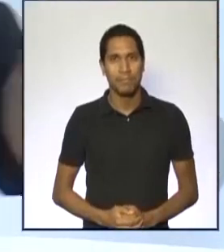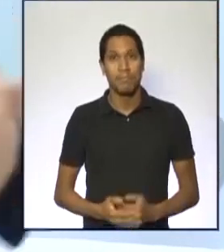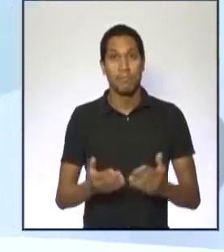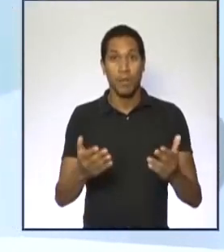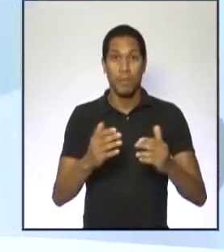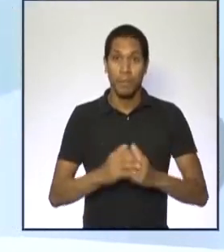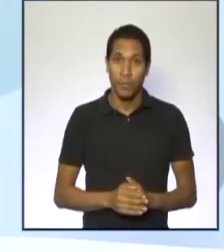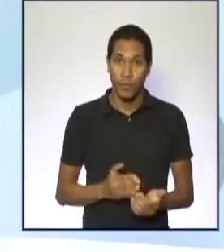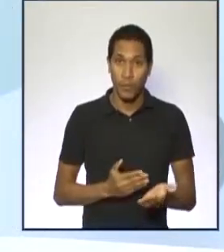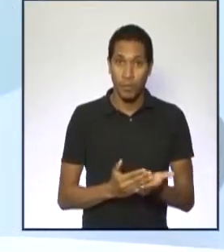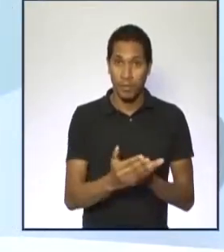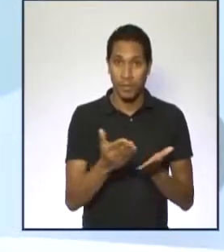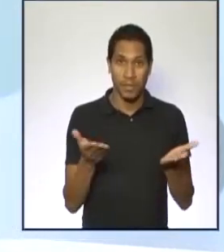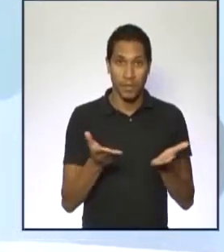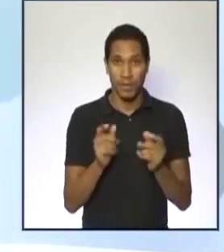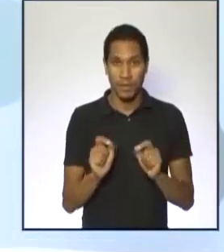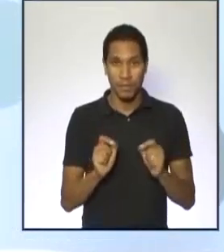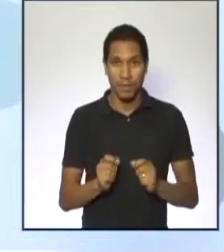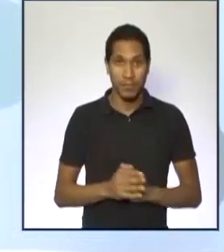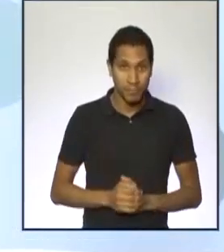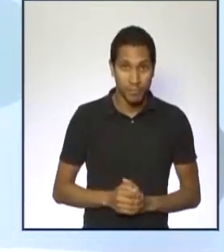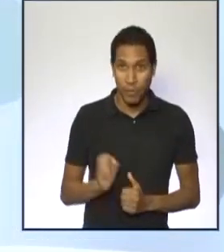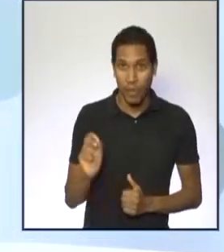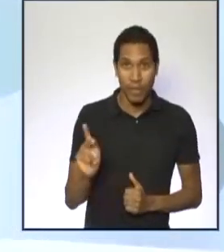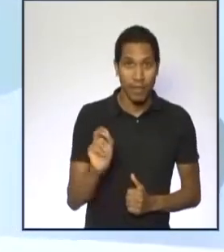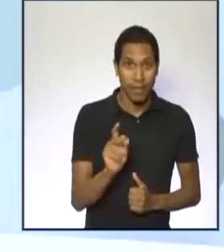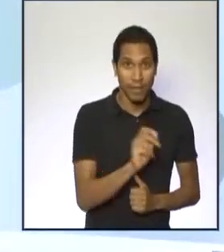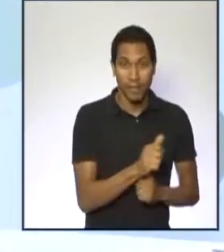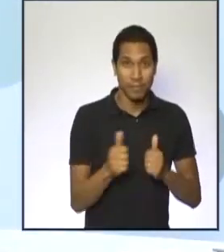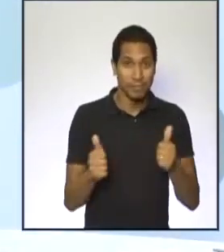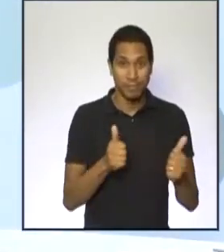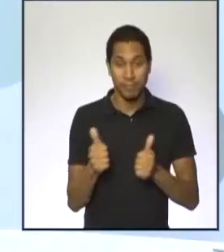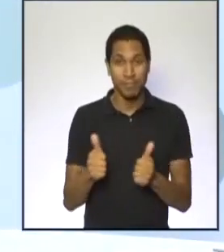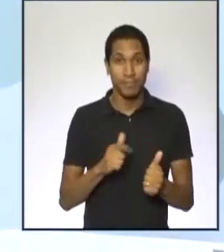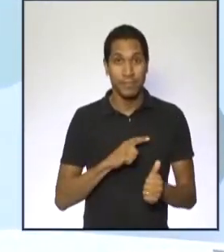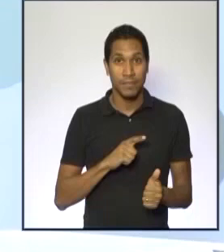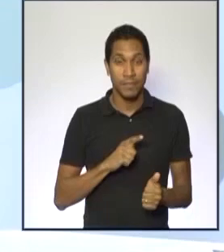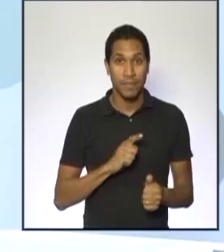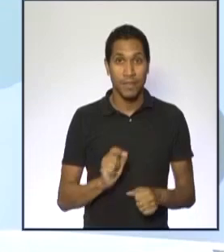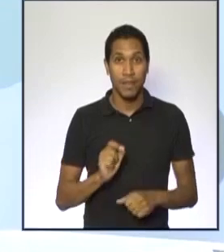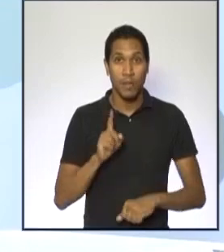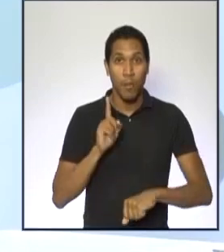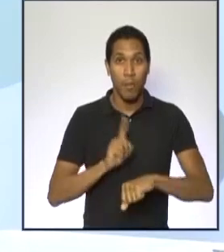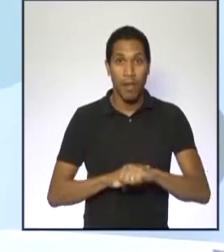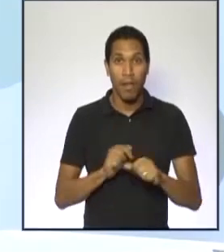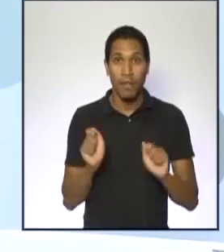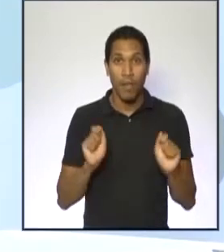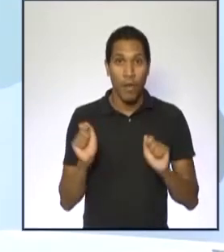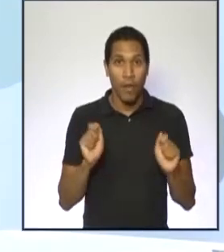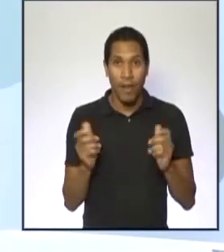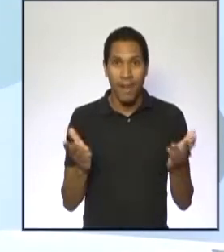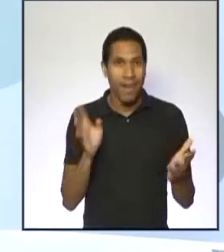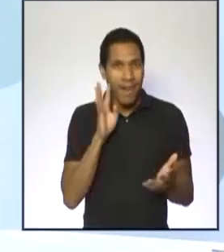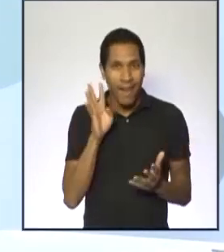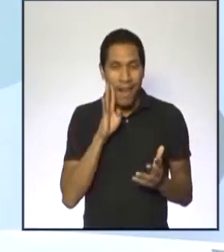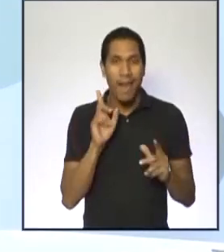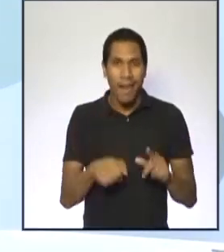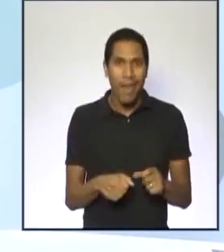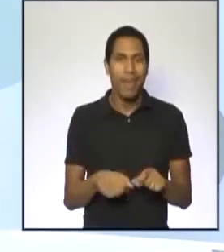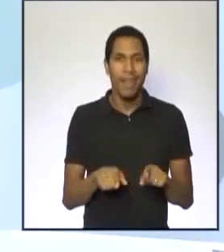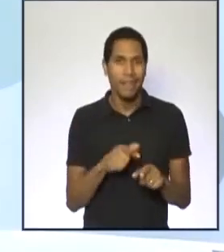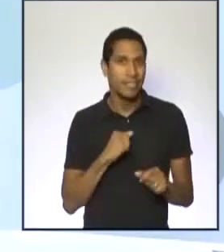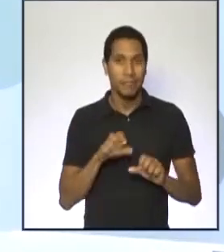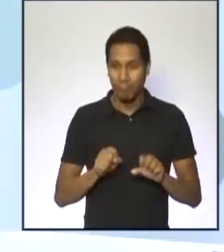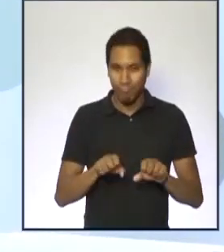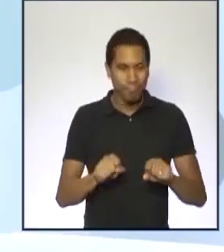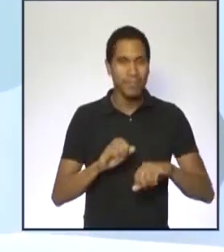então. Tenham aí, eu já estou aqui com os meus materiais, esse chegou o momento que eu mais adoro, que é a hora da gente exercitar todos